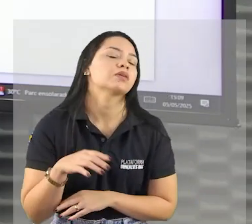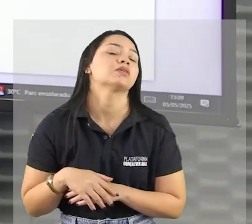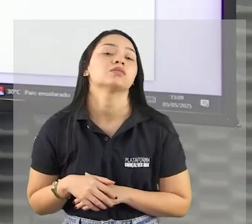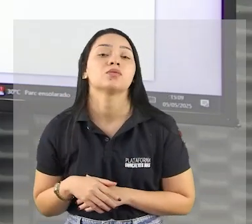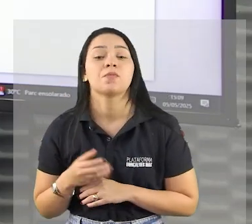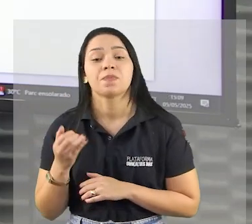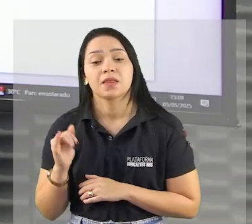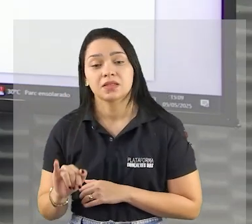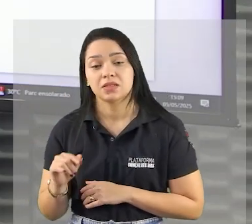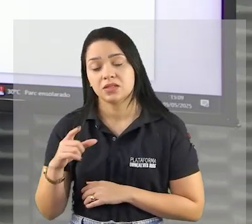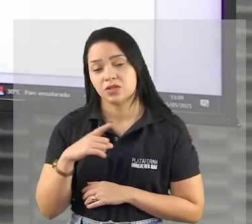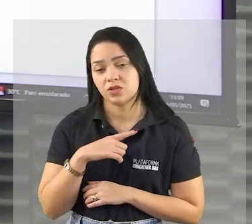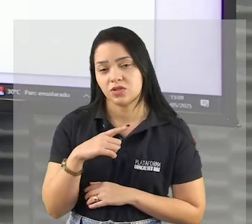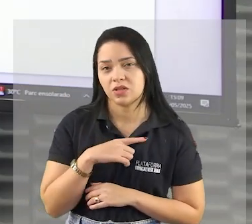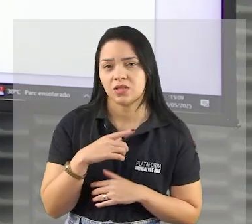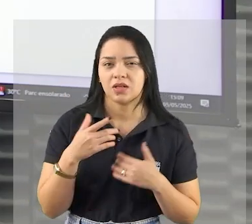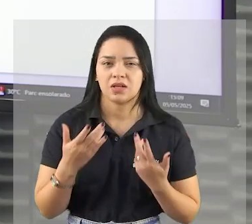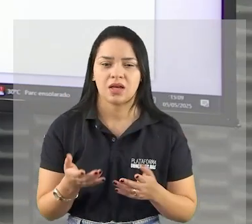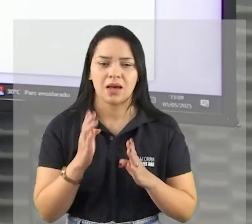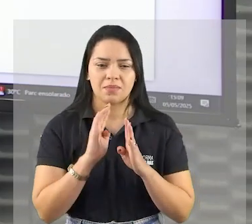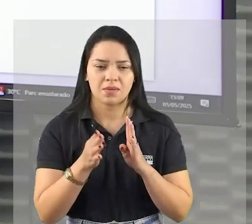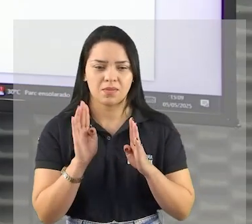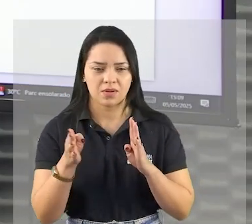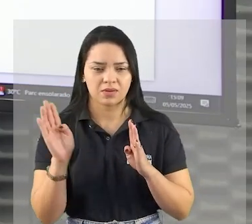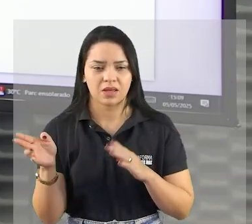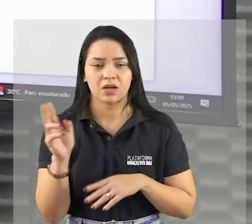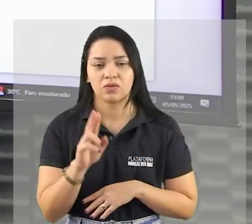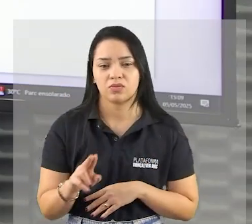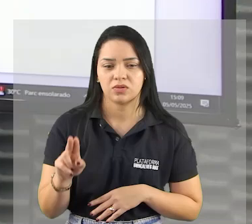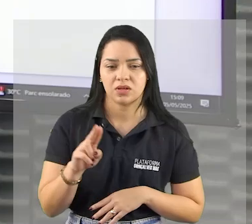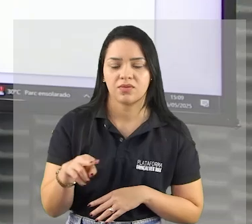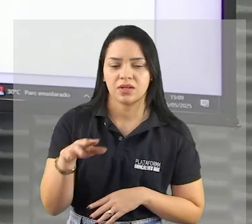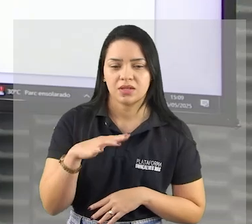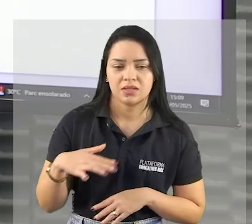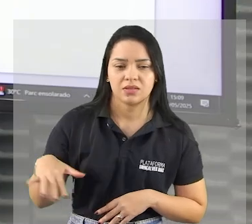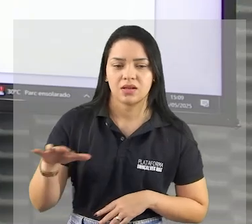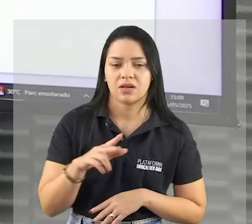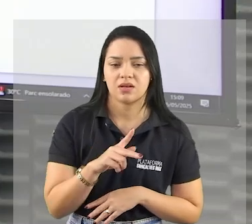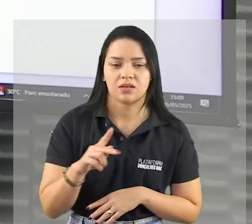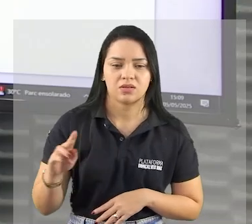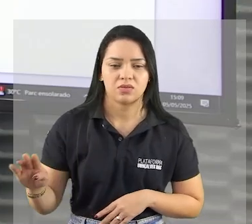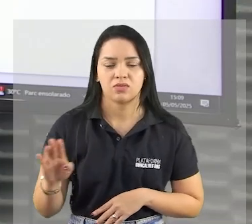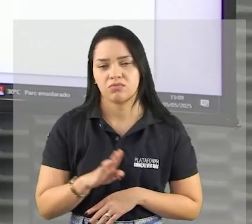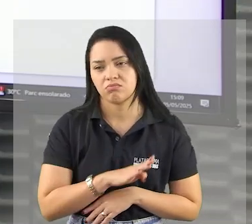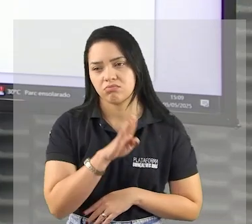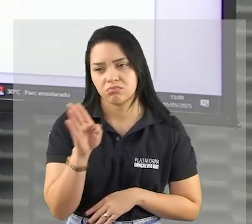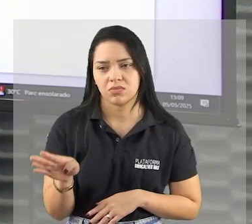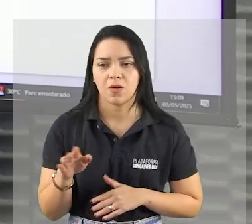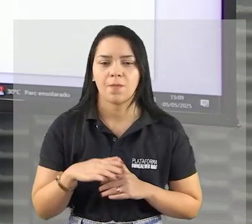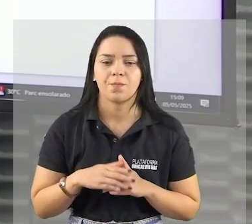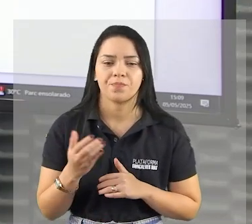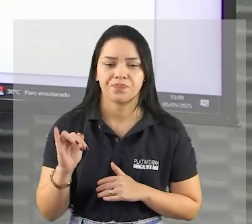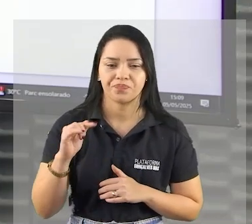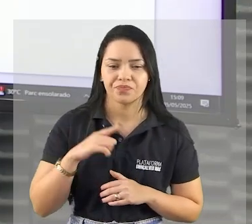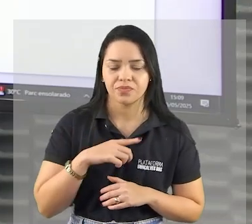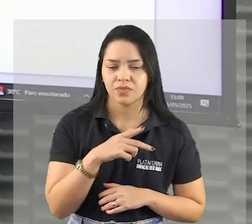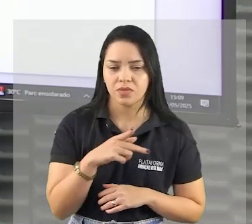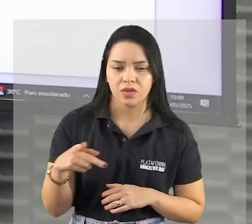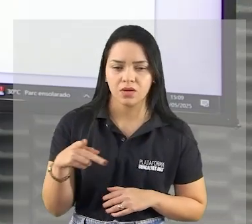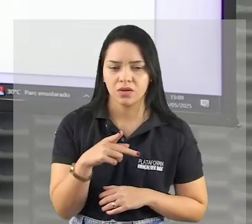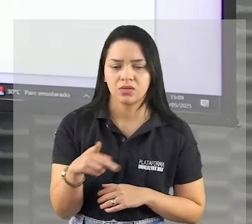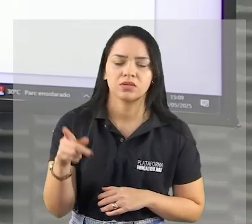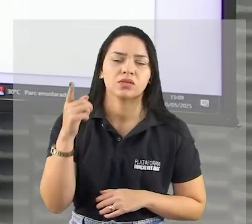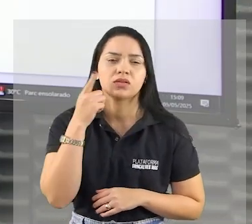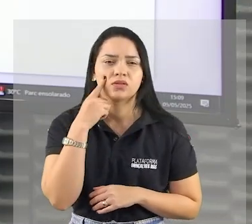Se tinha a biblioteca, ela usava esse espaço público da biblioteca. Se tem um professor disponível na casa, ela